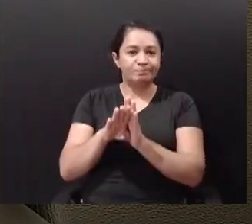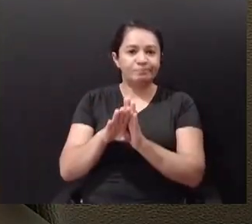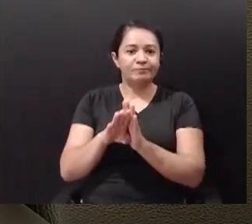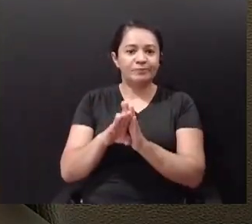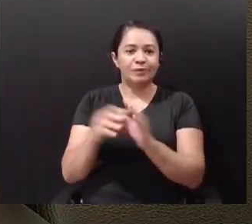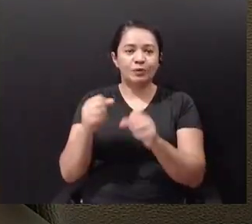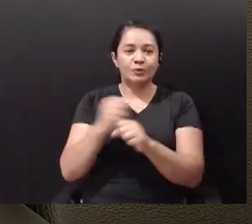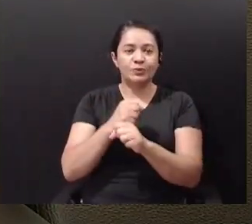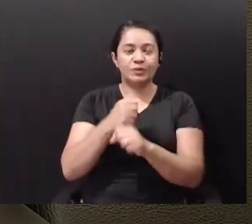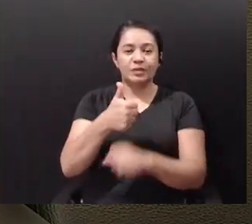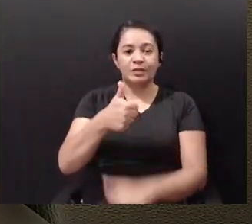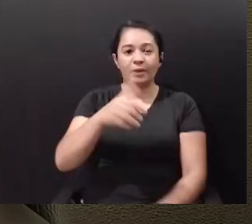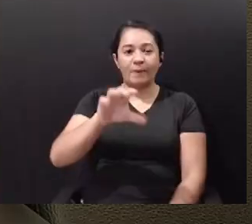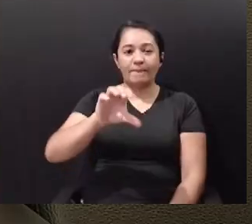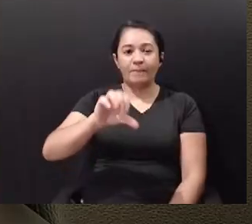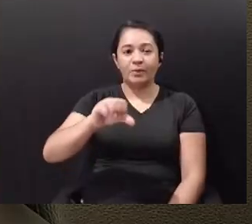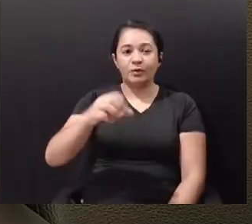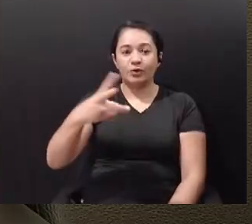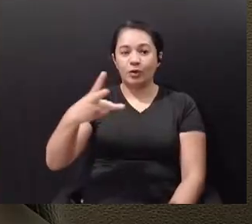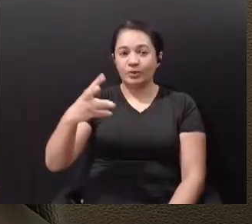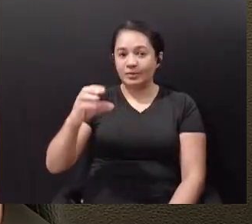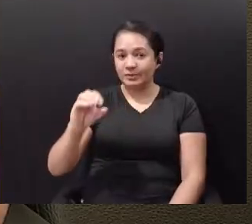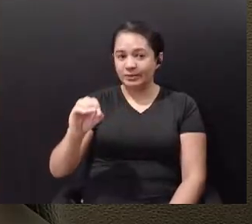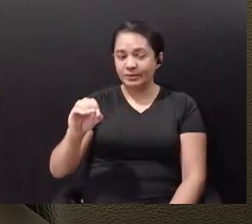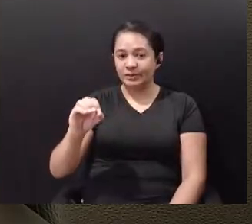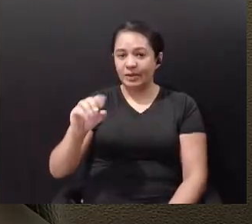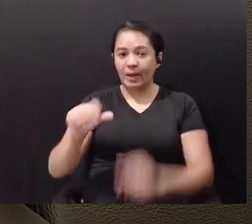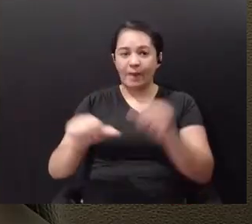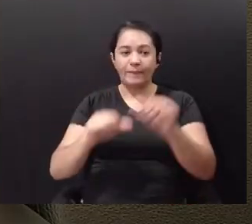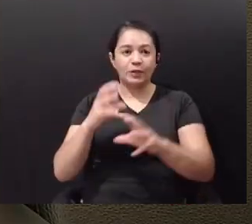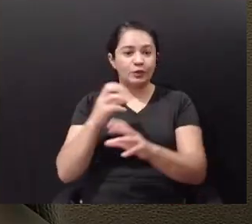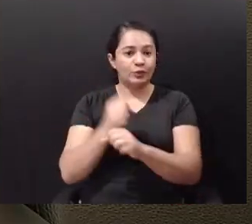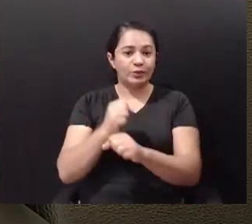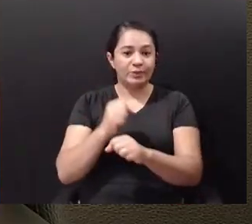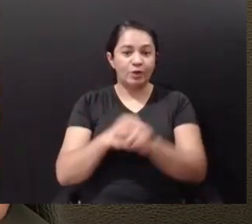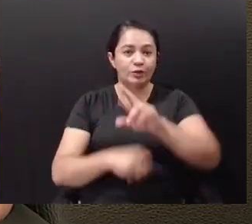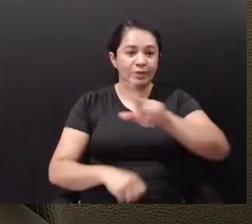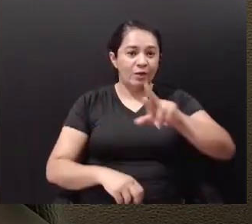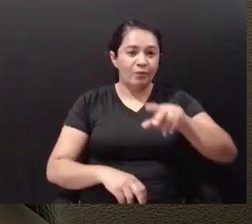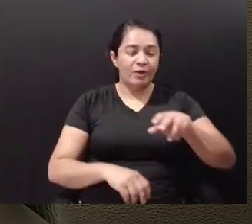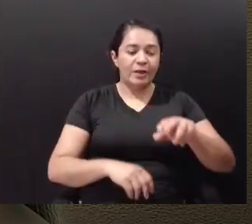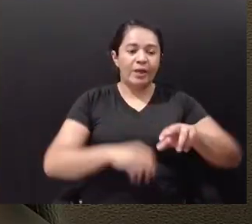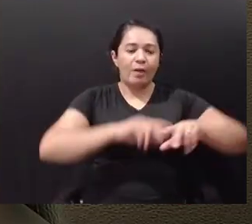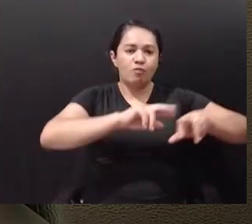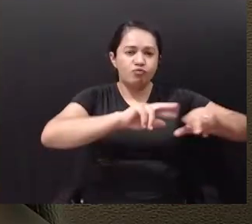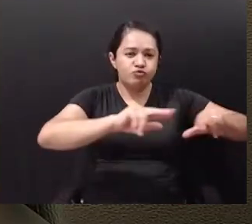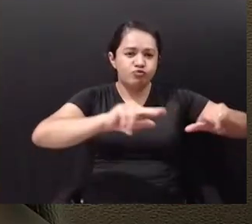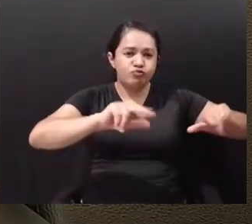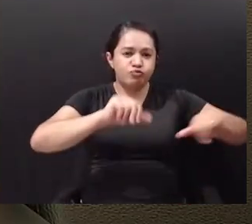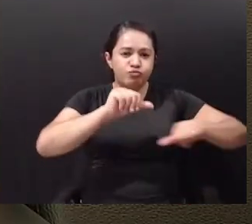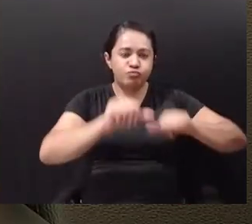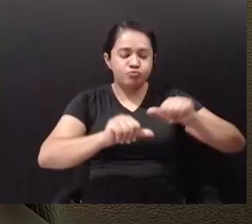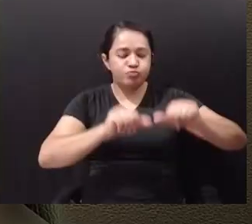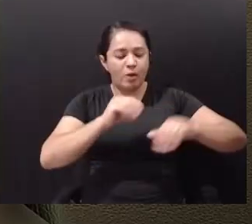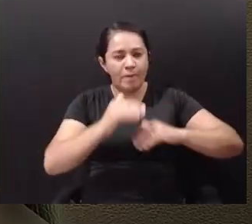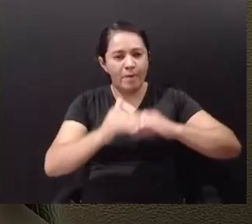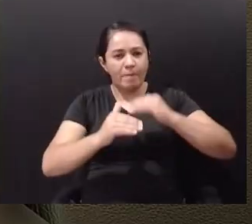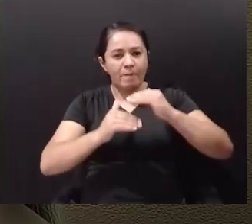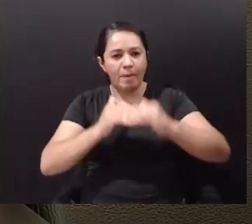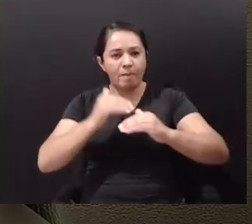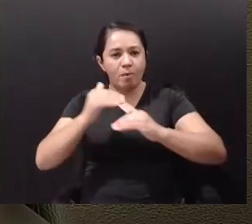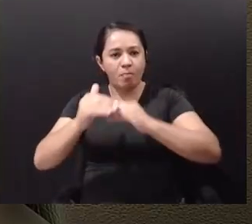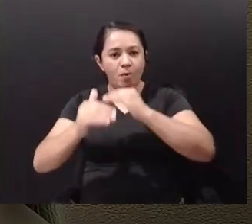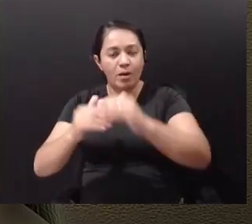uma mudança total. São várias mudanças que vão ocorrendo e se transformando, e é difícil de a gente